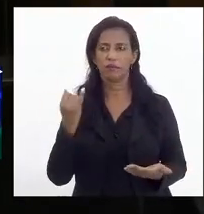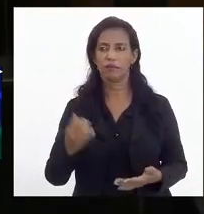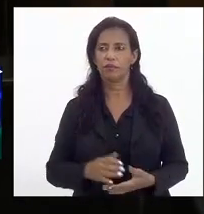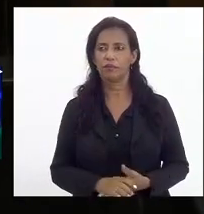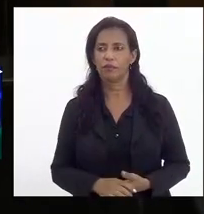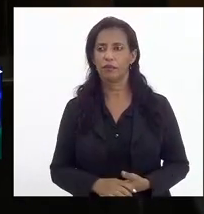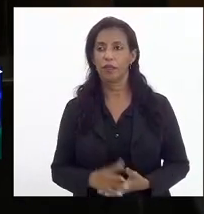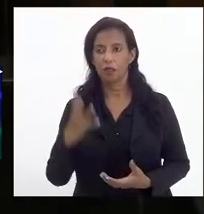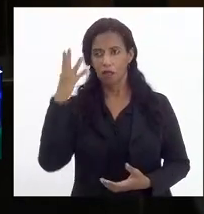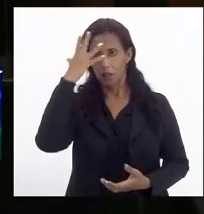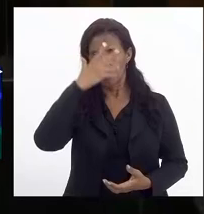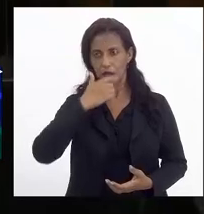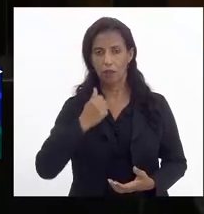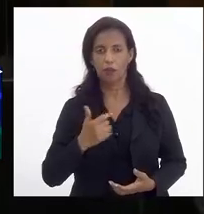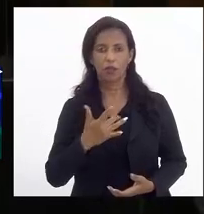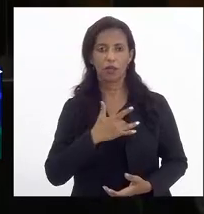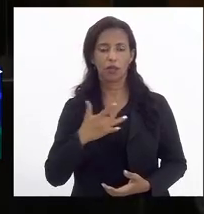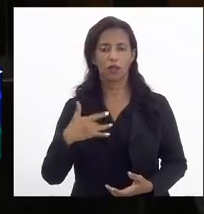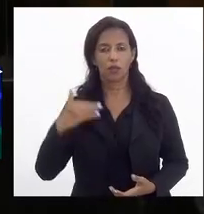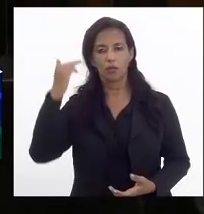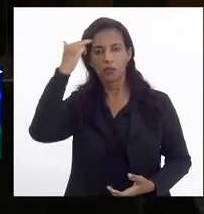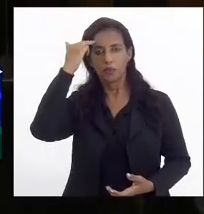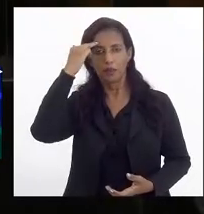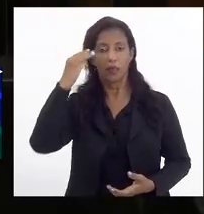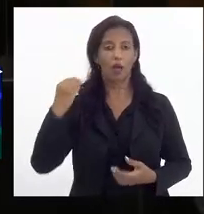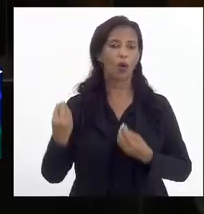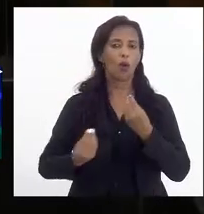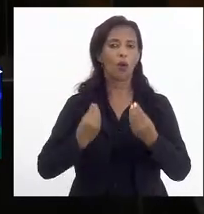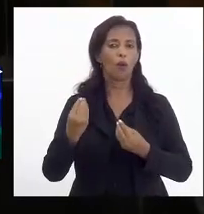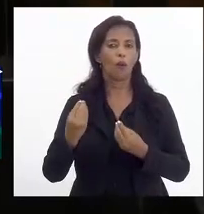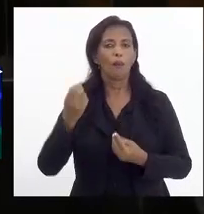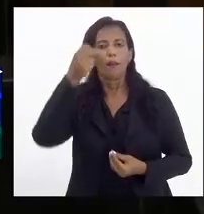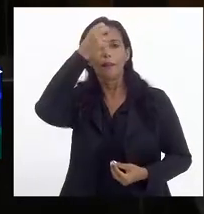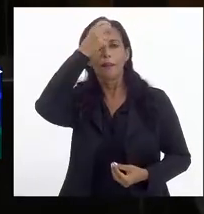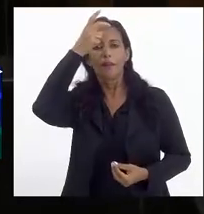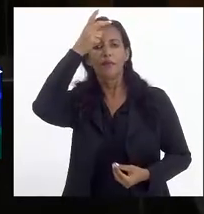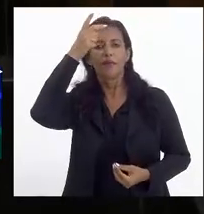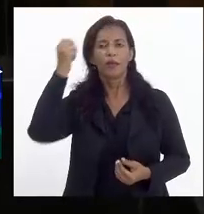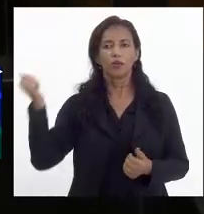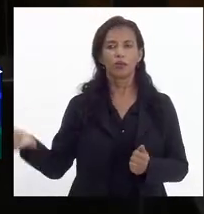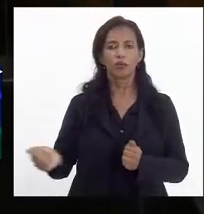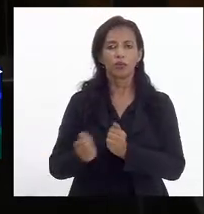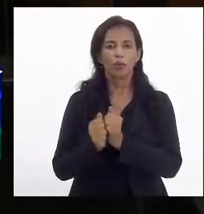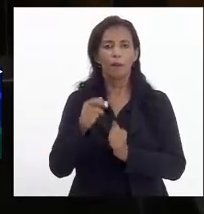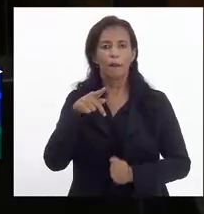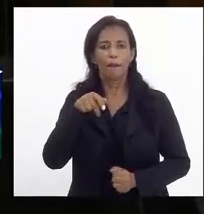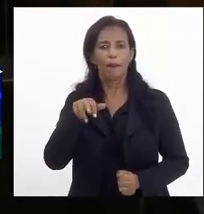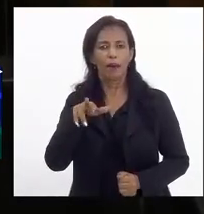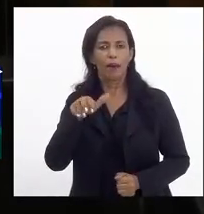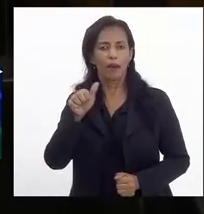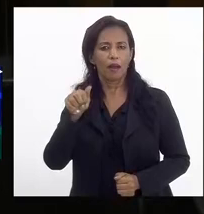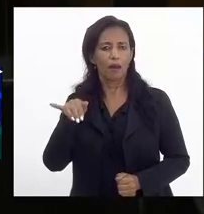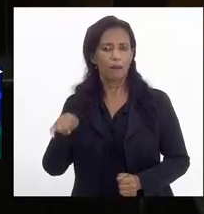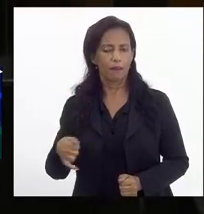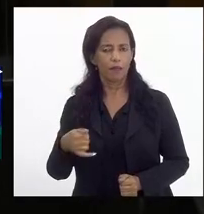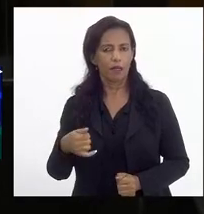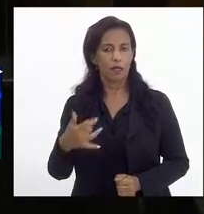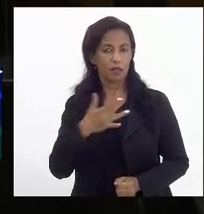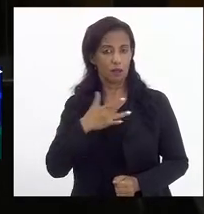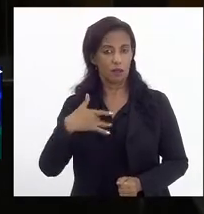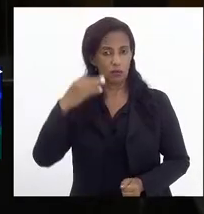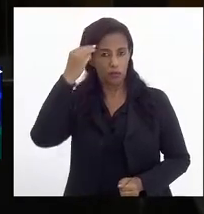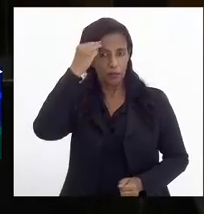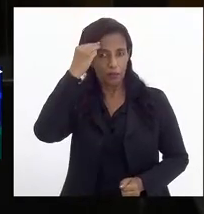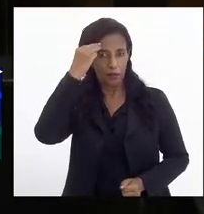e bonita no campo da Saúde Mental com o prefeito Paracambi tomando as dores mais corajosas da história da gestão pública municipal no campo da Saúde Mental